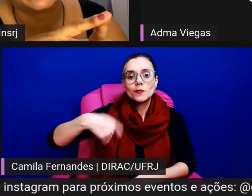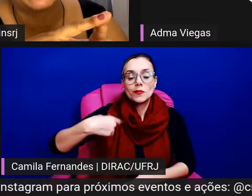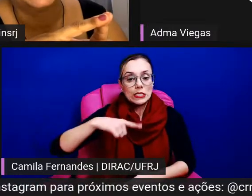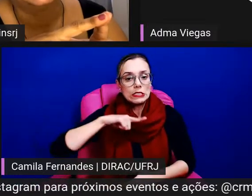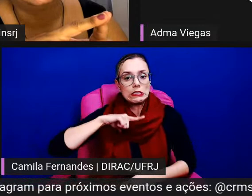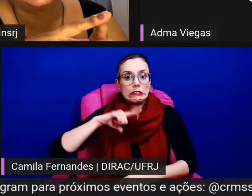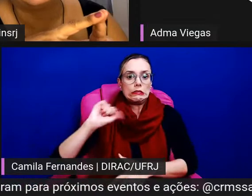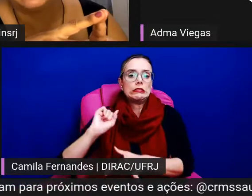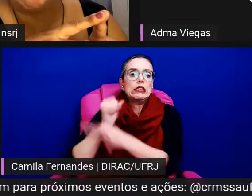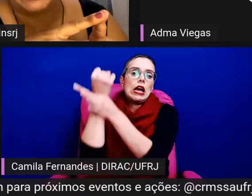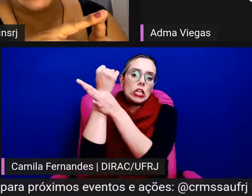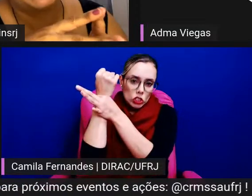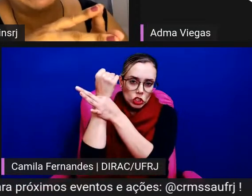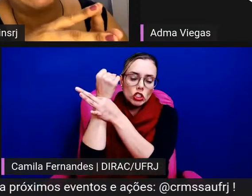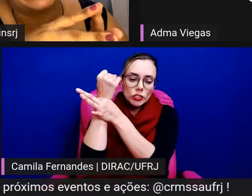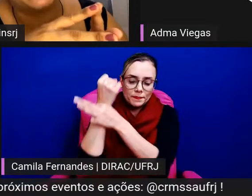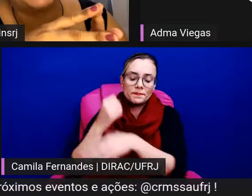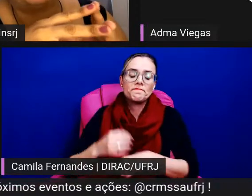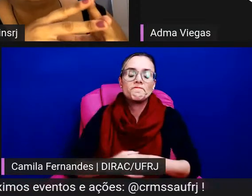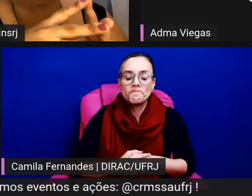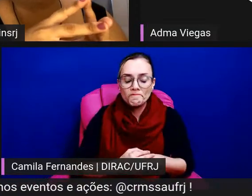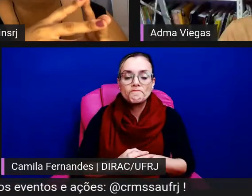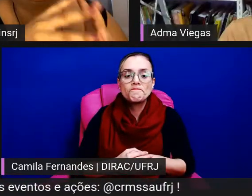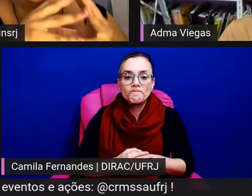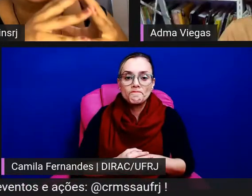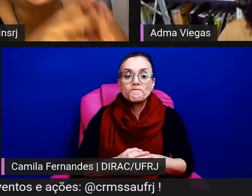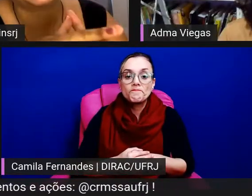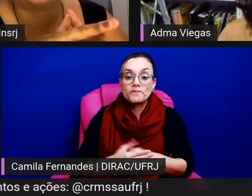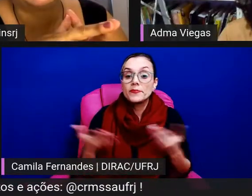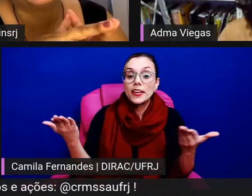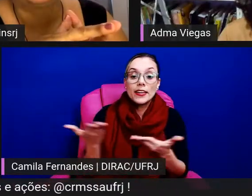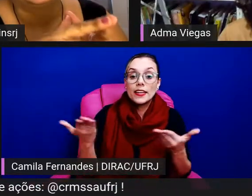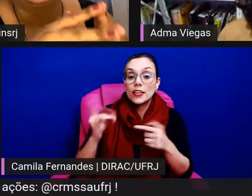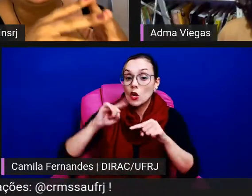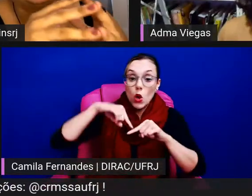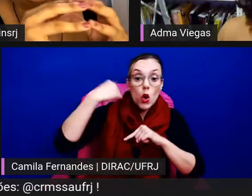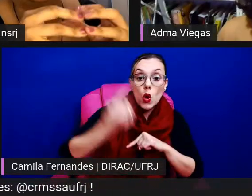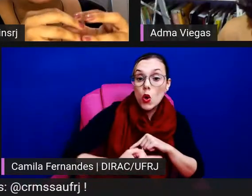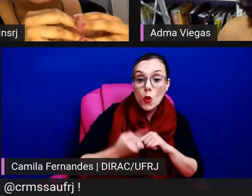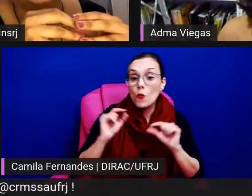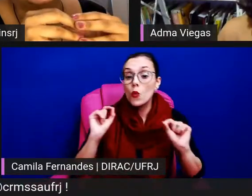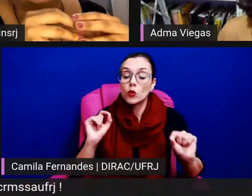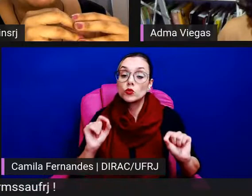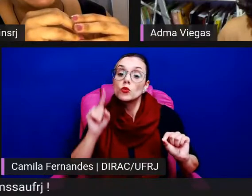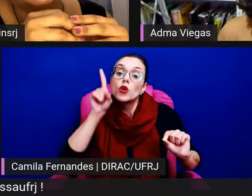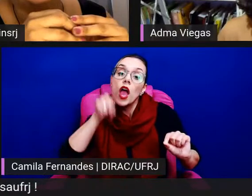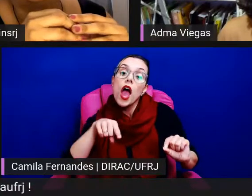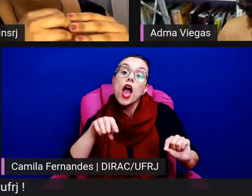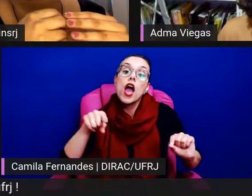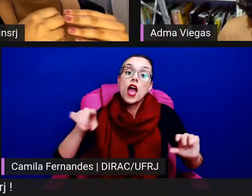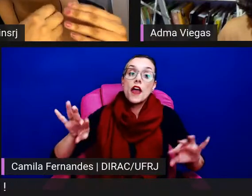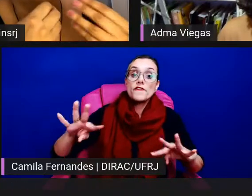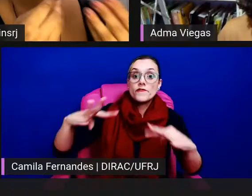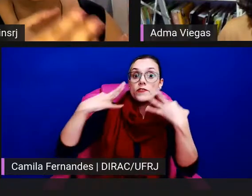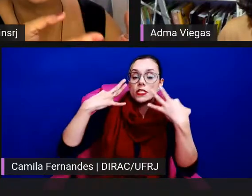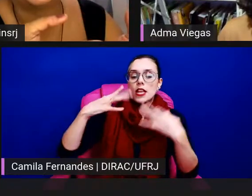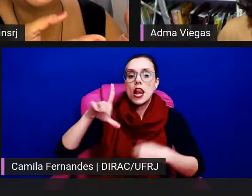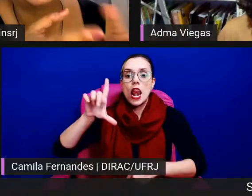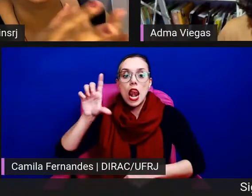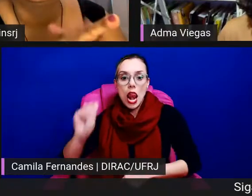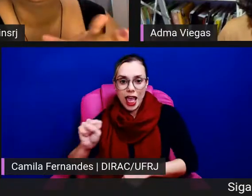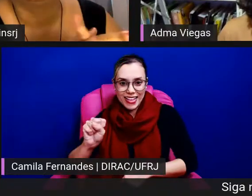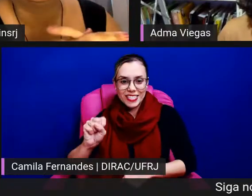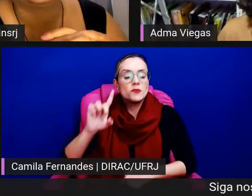têm acesso. E aí eu já parto para falar sobre a visibilidade lésbica, que a gente marca no dia 29